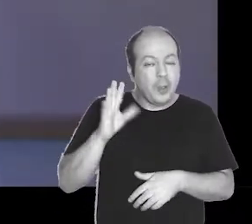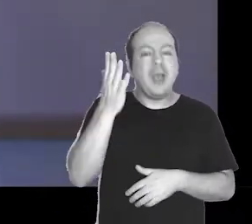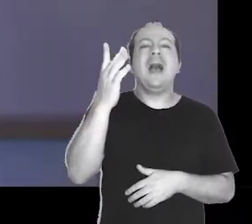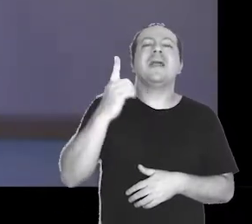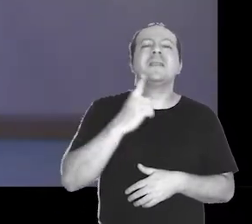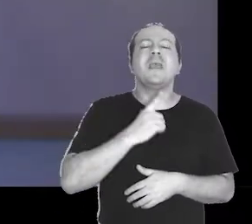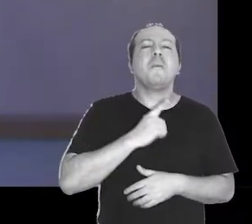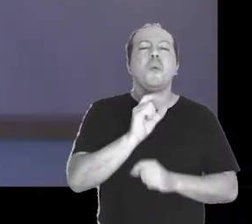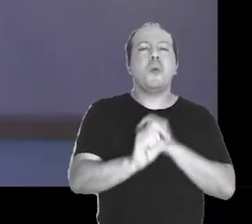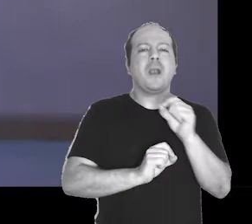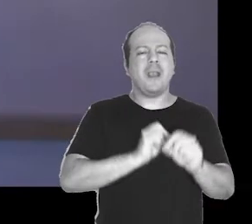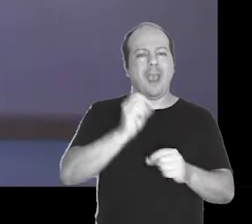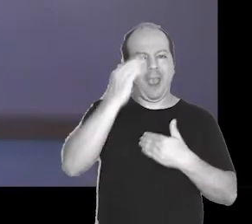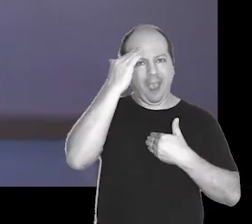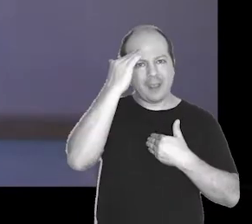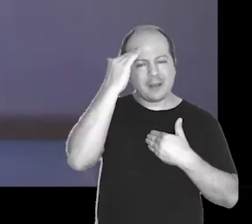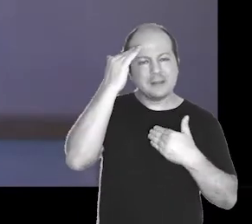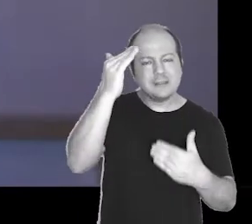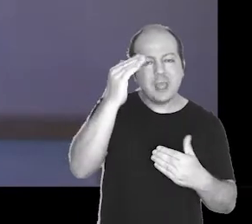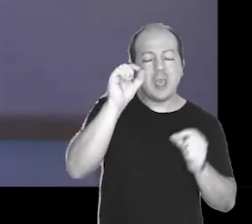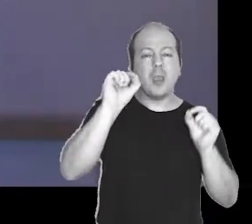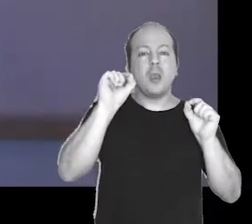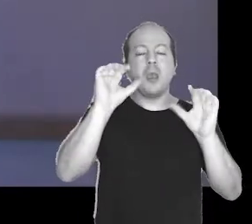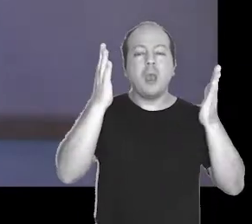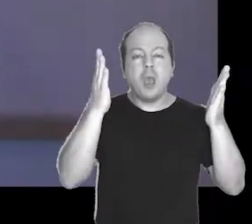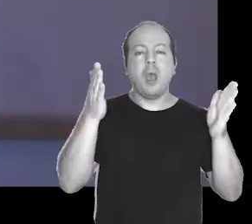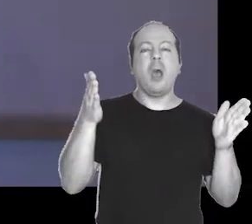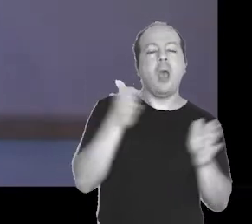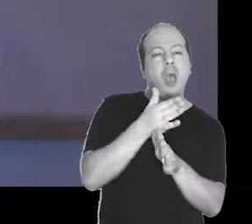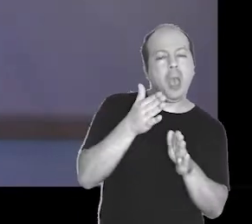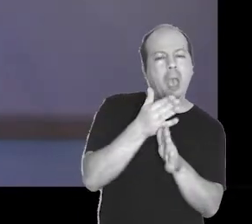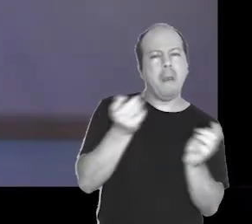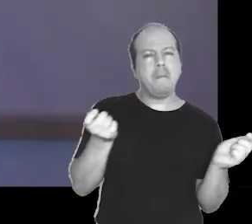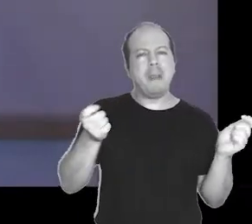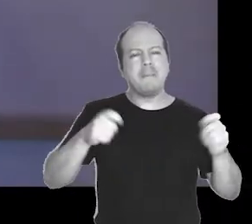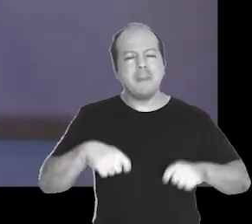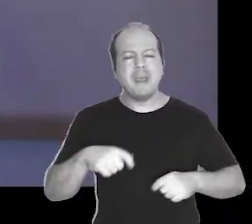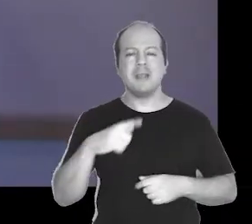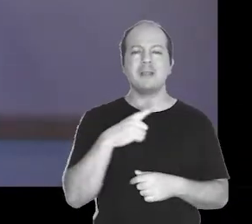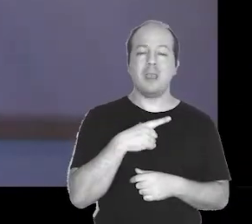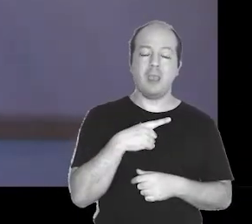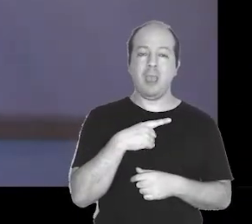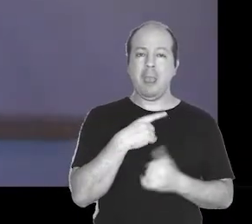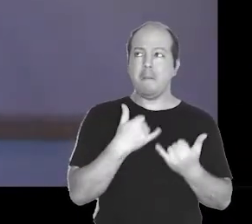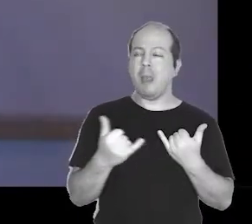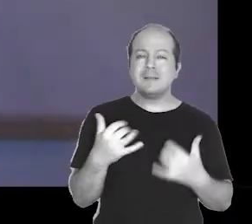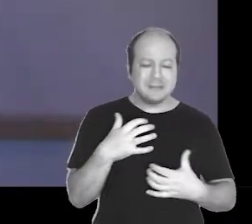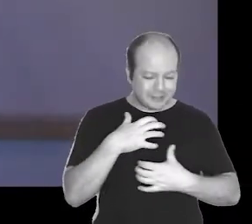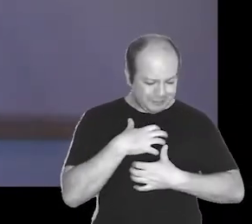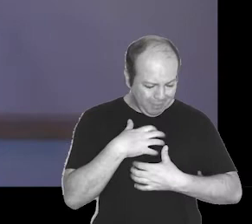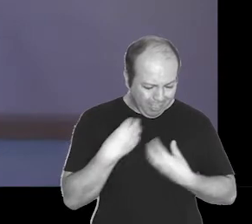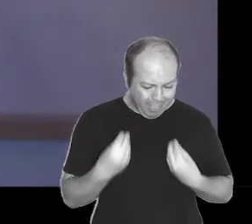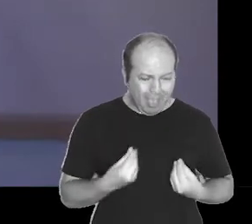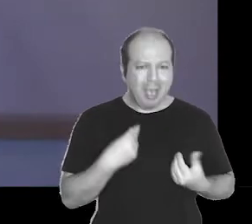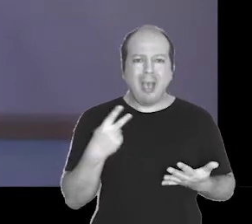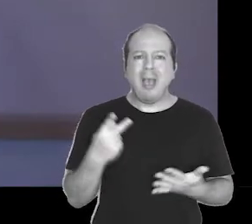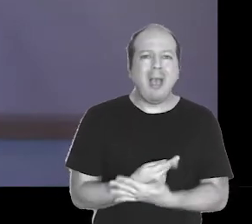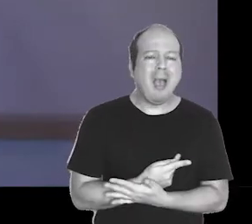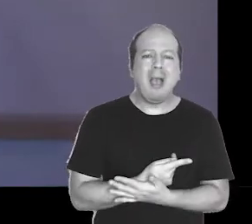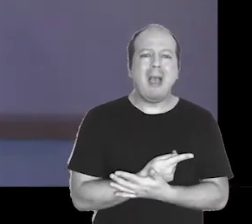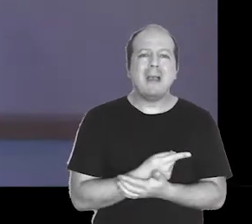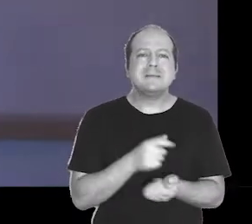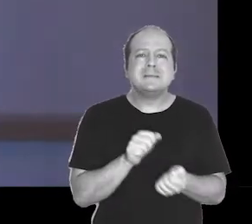de agradecer a dita distração quando esta permite trairmos sentimentos que, sem